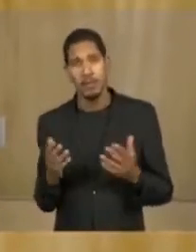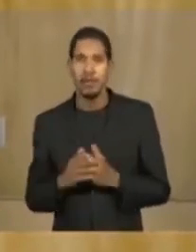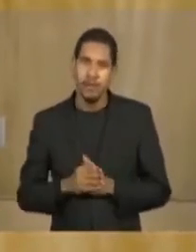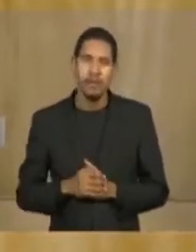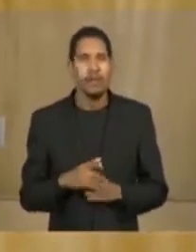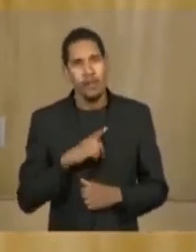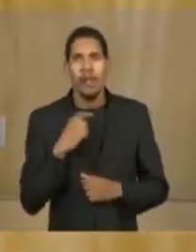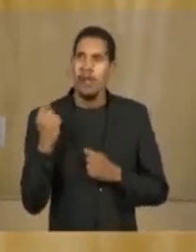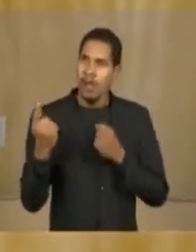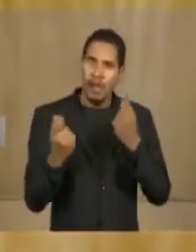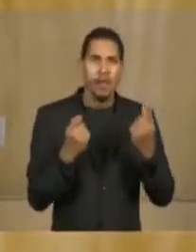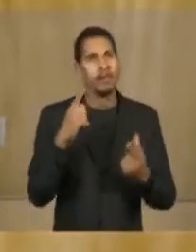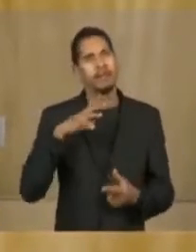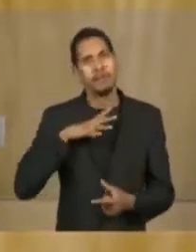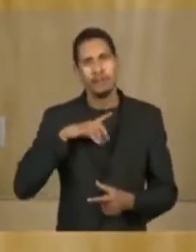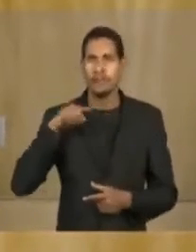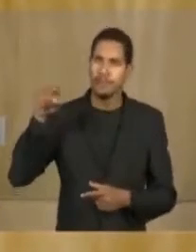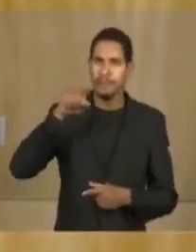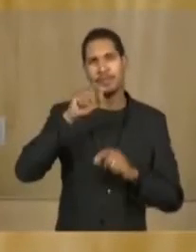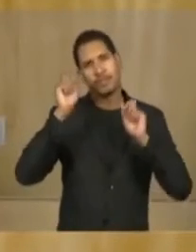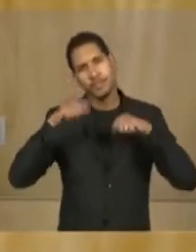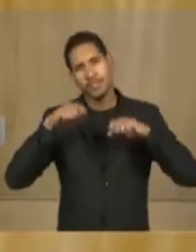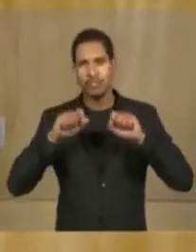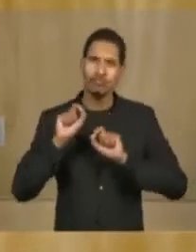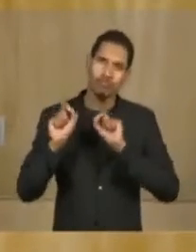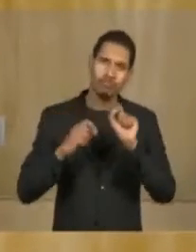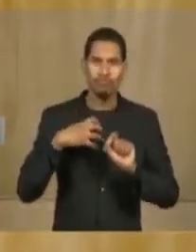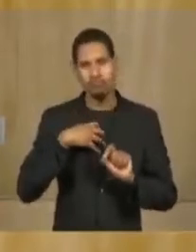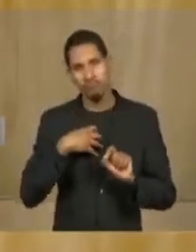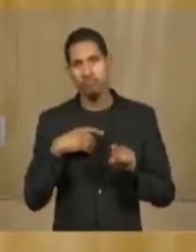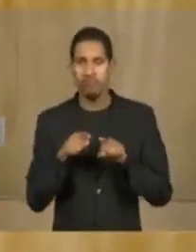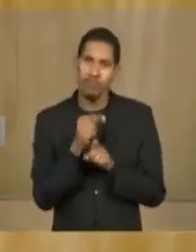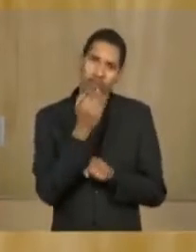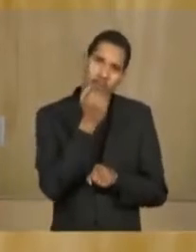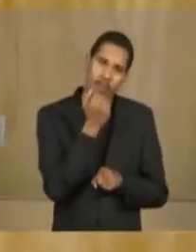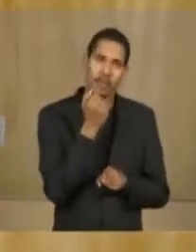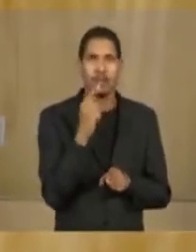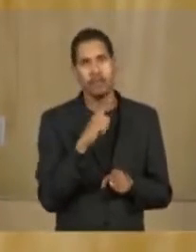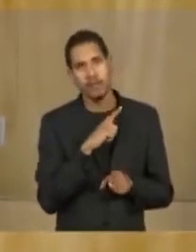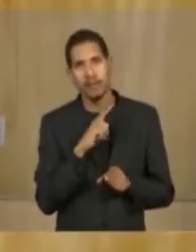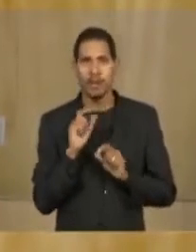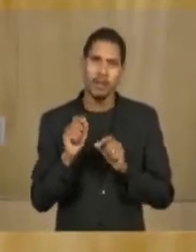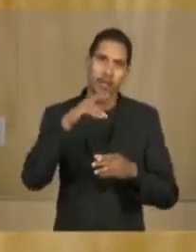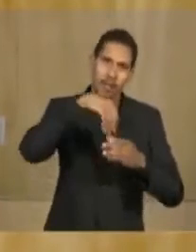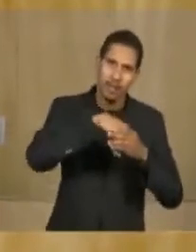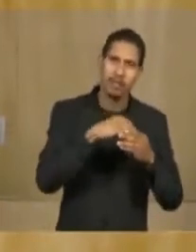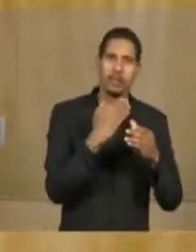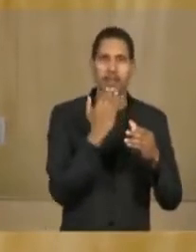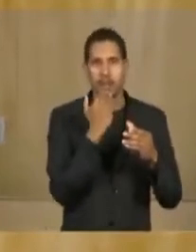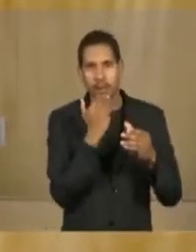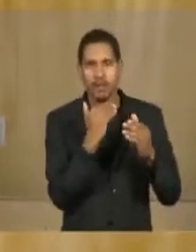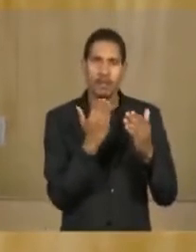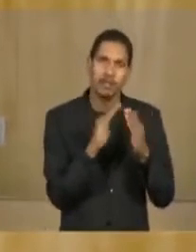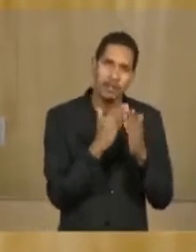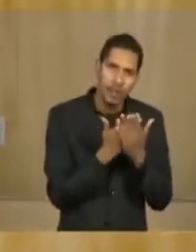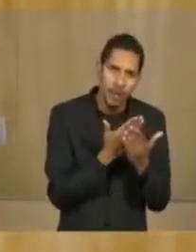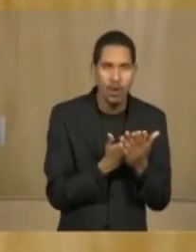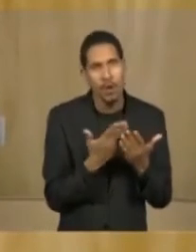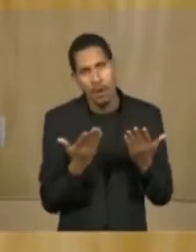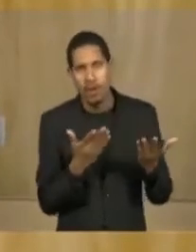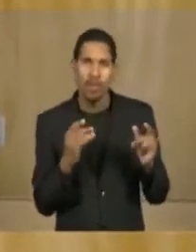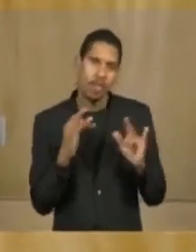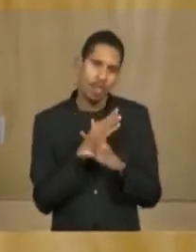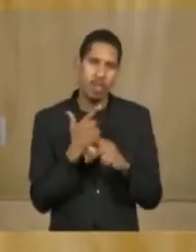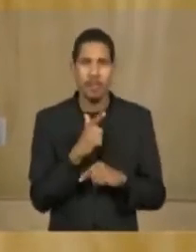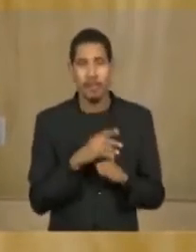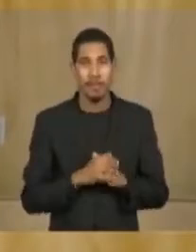outras cidades é viável, de alguma forma, manter o serviço de alimentação até na unidade escolar, quando isso não representa aglomeração,